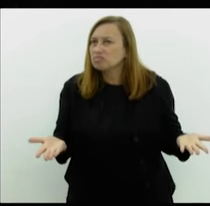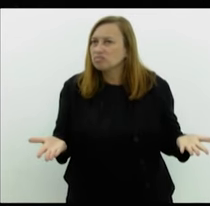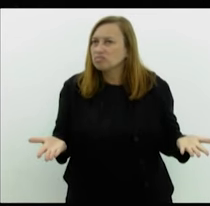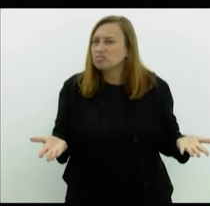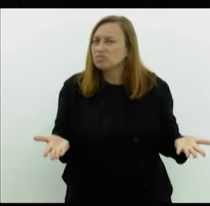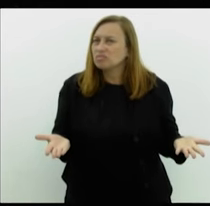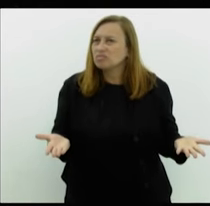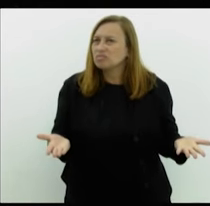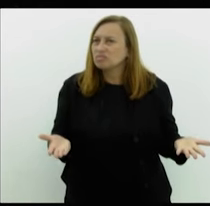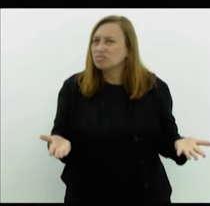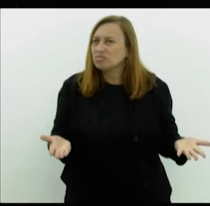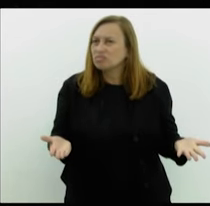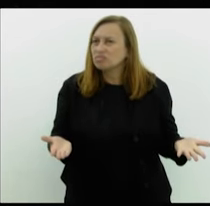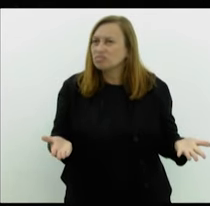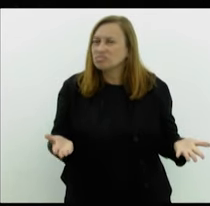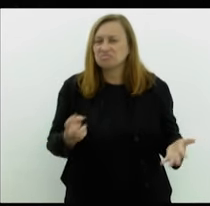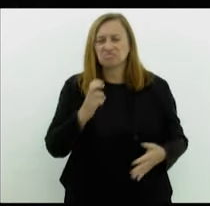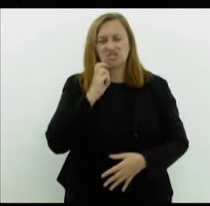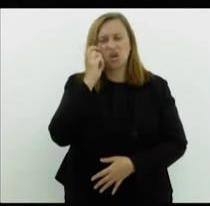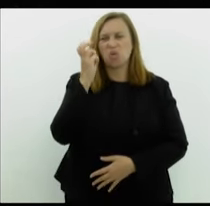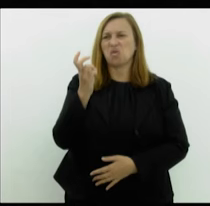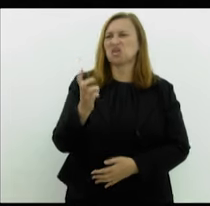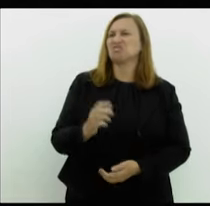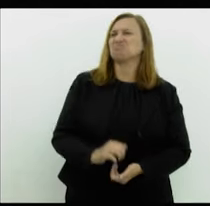Isto é uma vergonha.